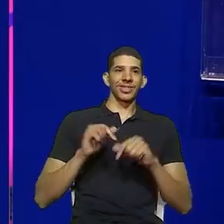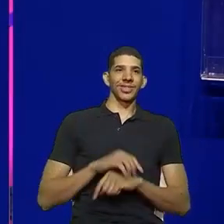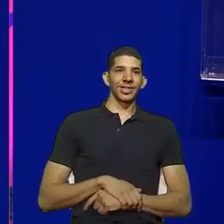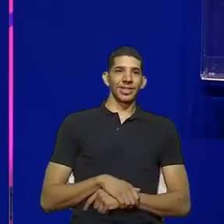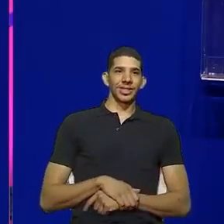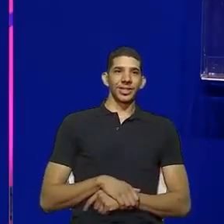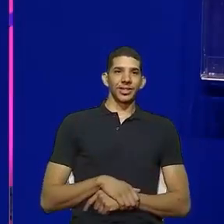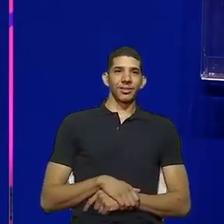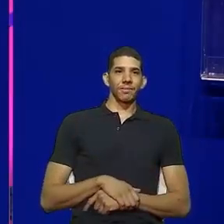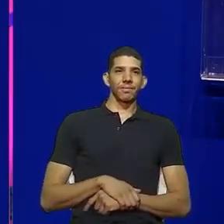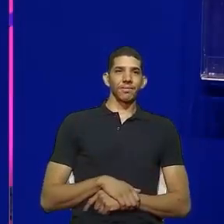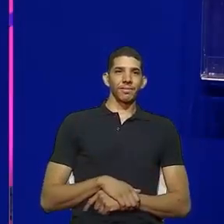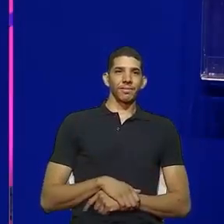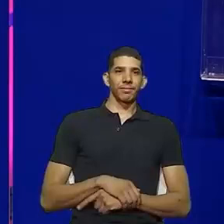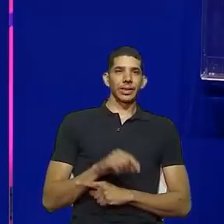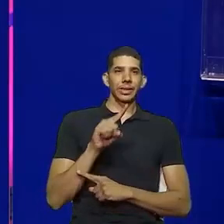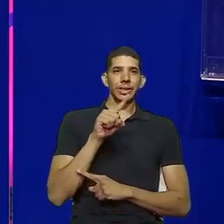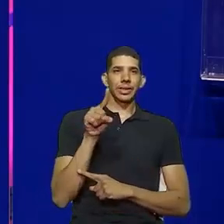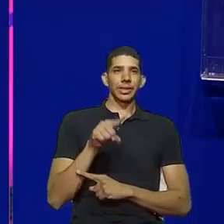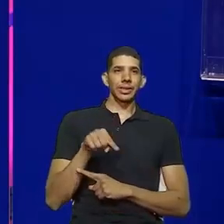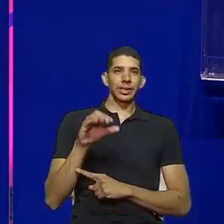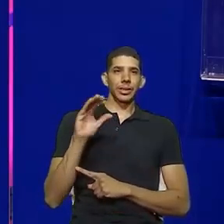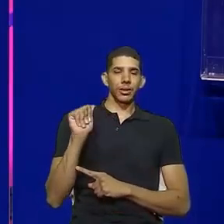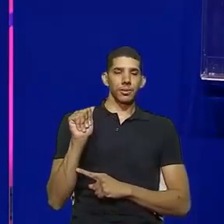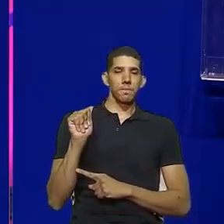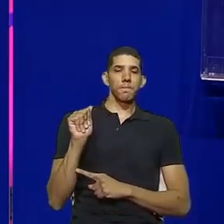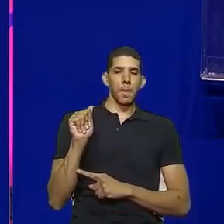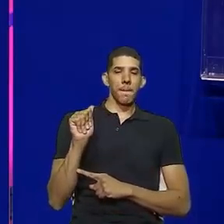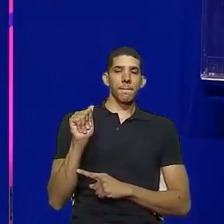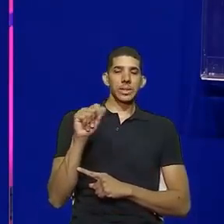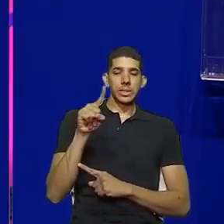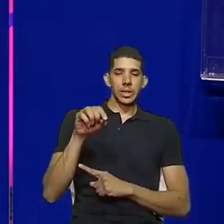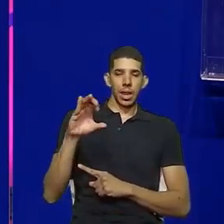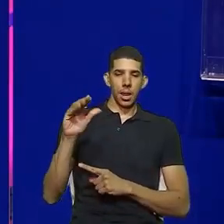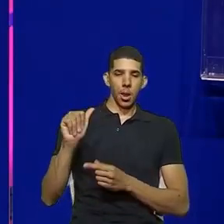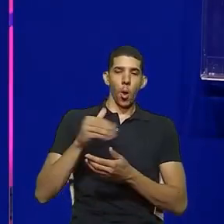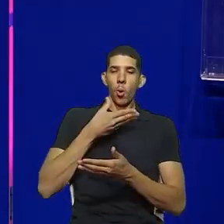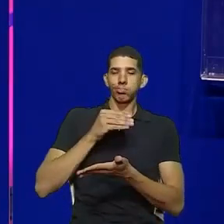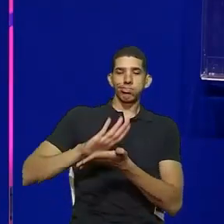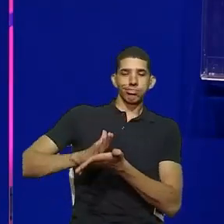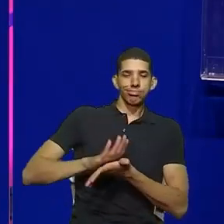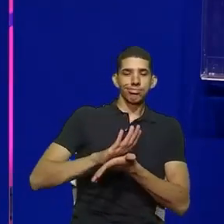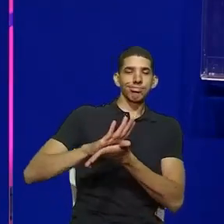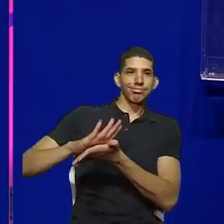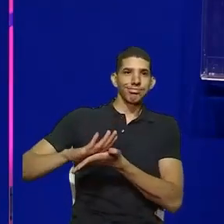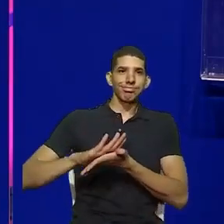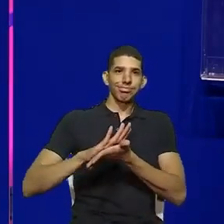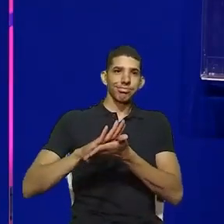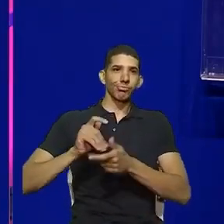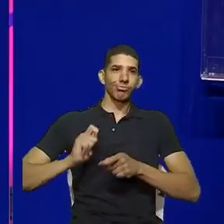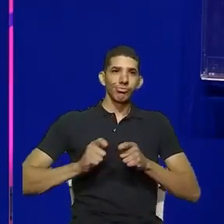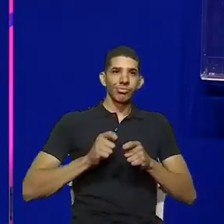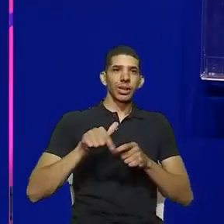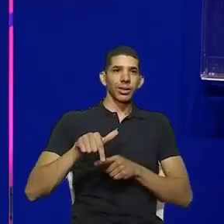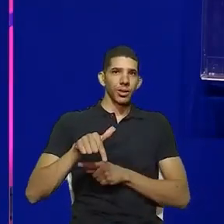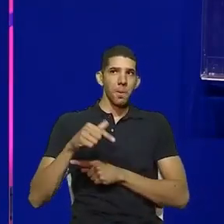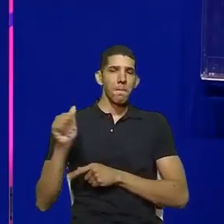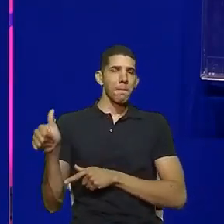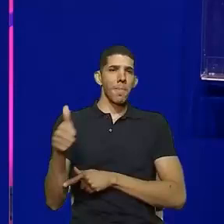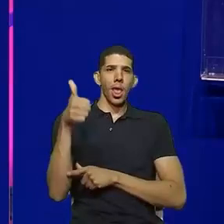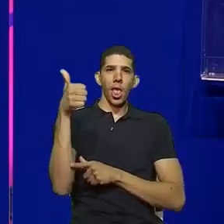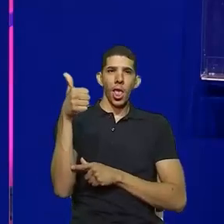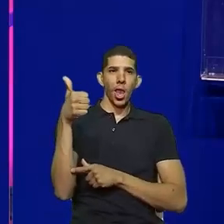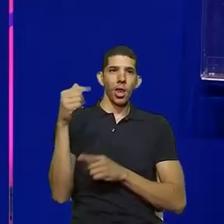um boteco lá para salgadinho. Eu conversando com a televisão, falei com ele, o nosso velório era muito melhor.